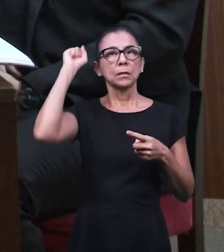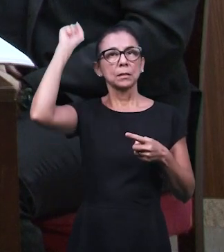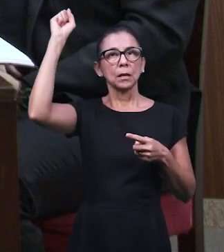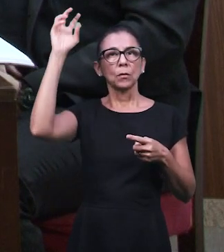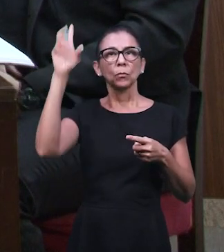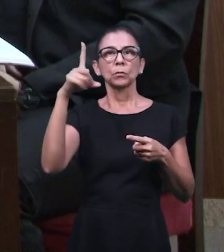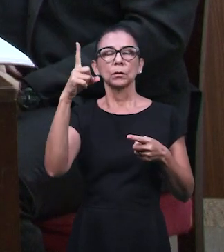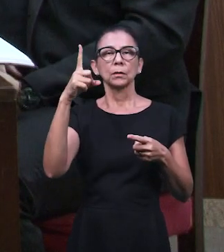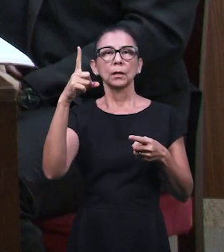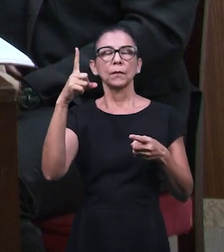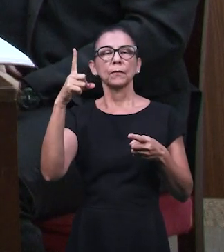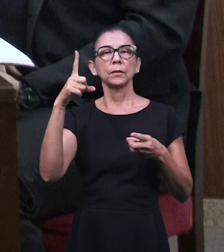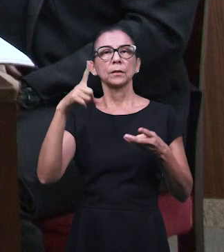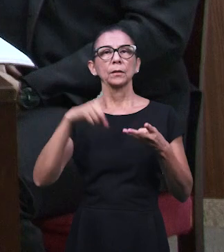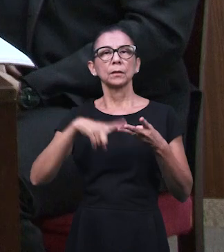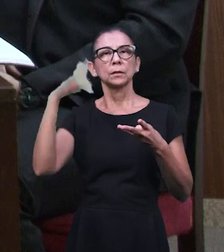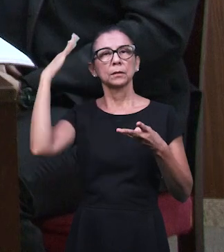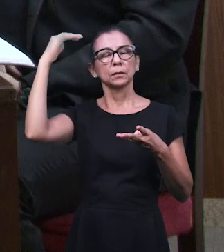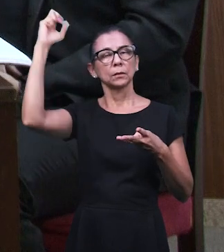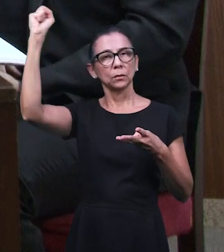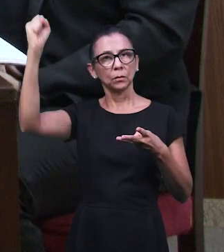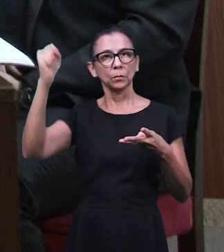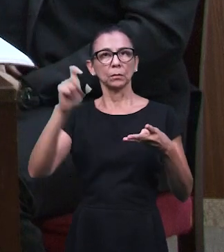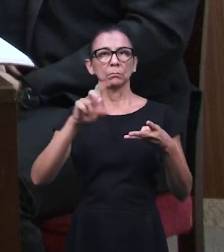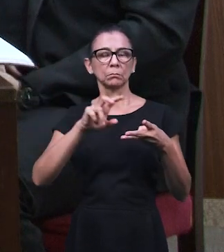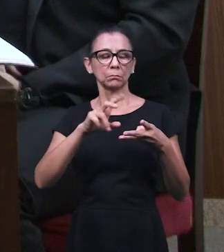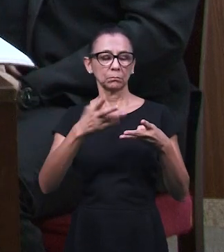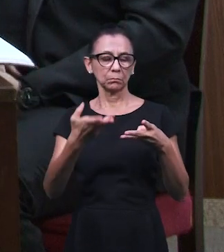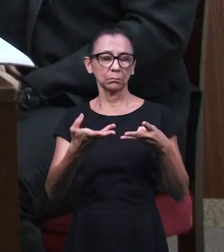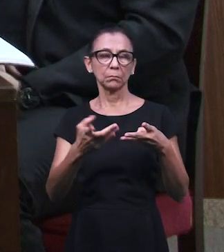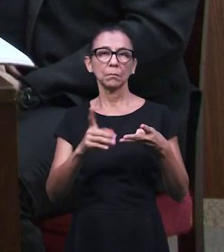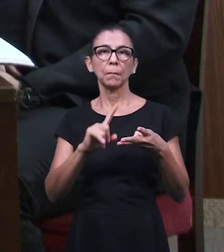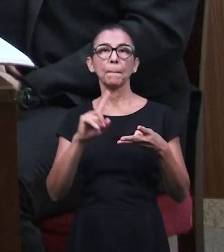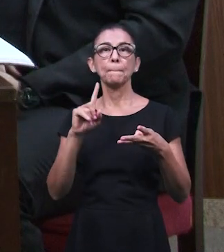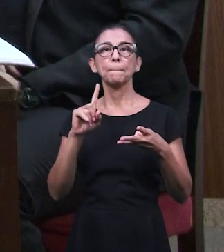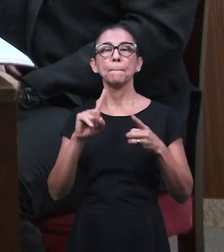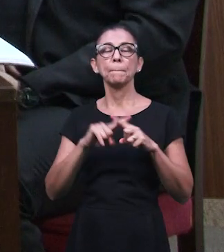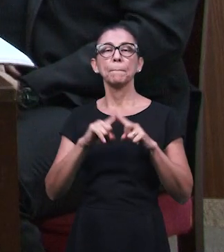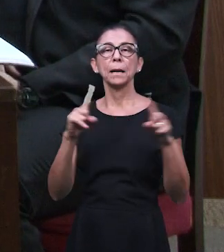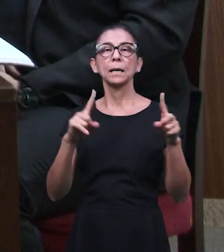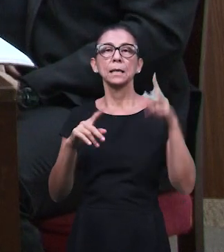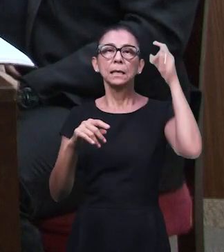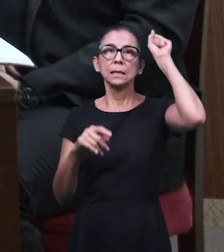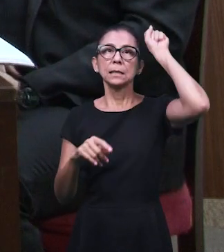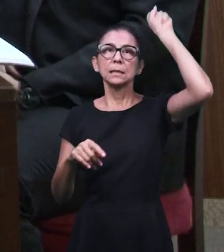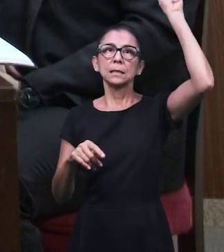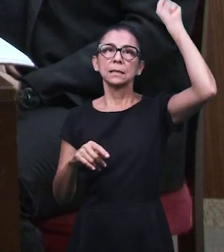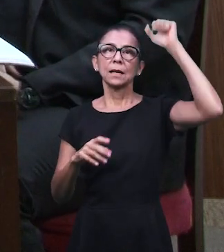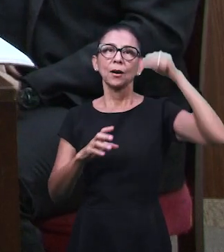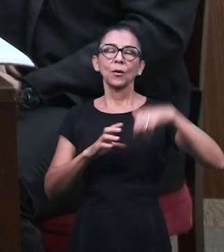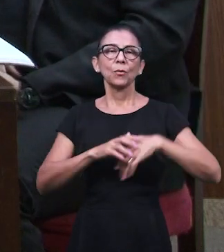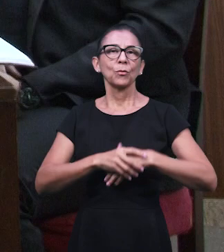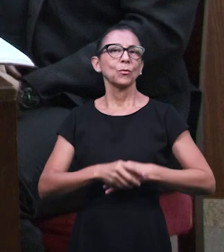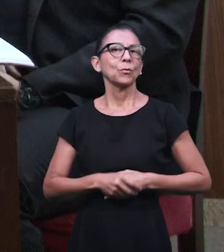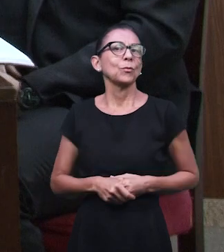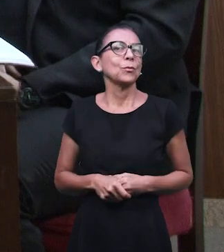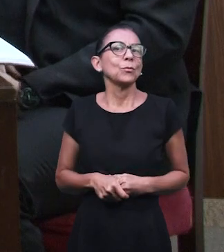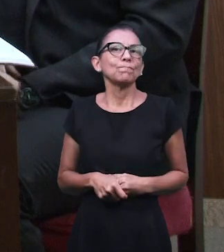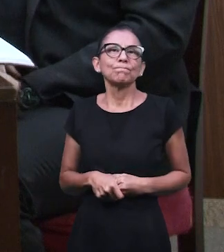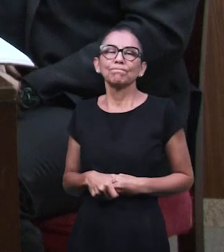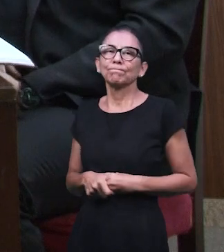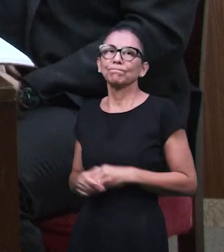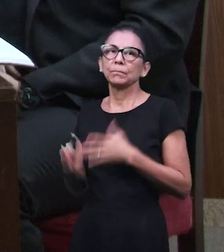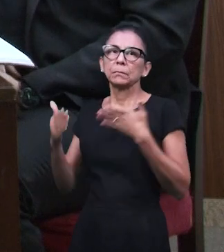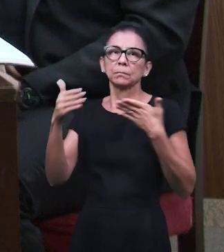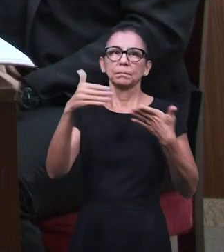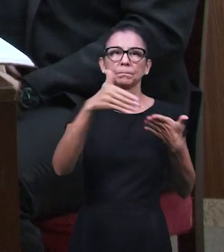que Saul, ele não foi aprovado. E ele não foi aprovado porque ele se voltou para as coisas do reino.